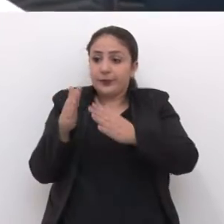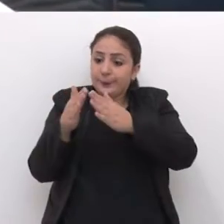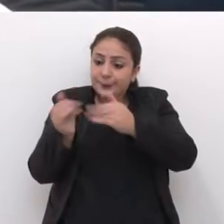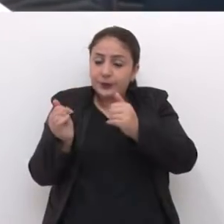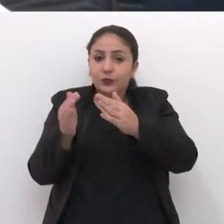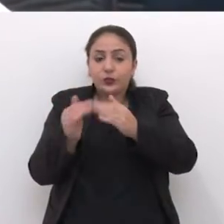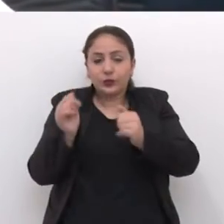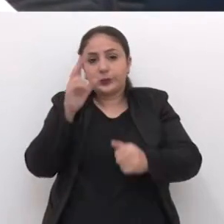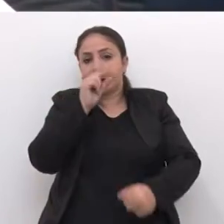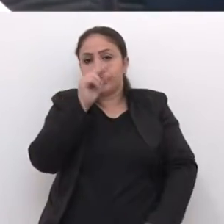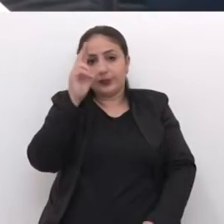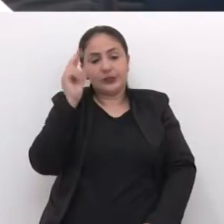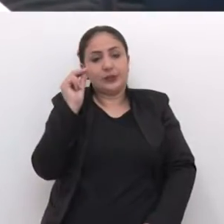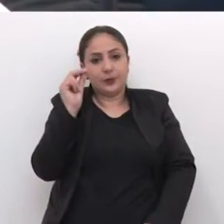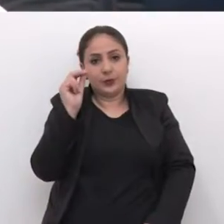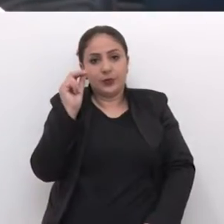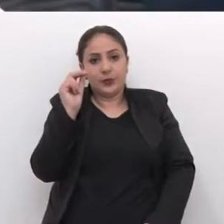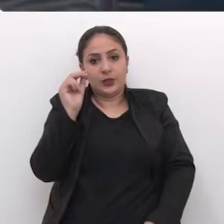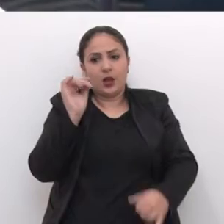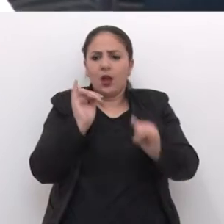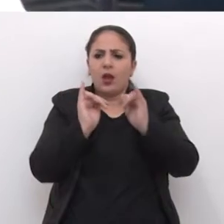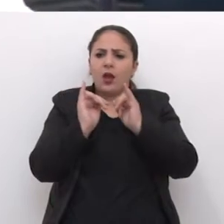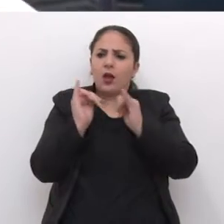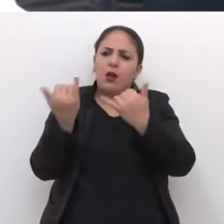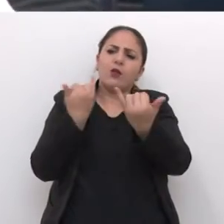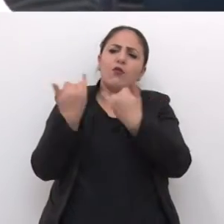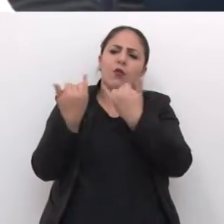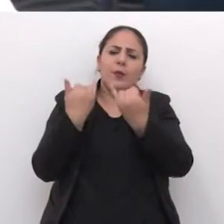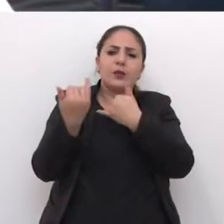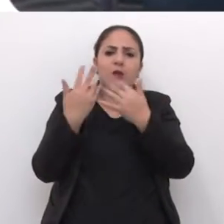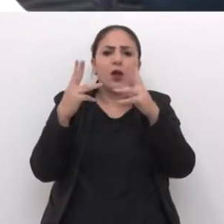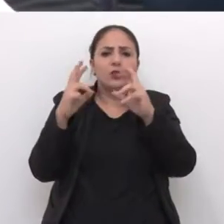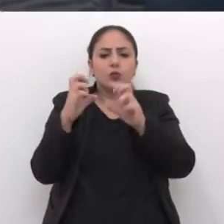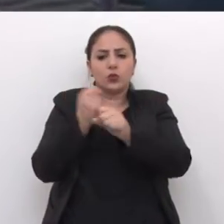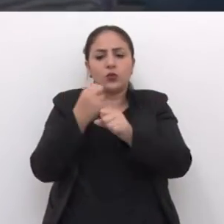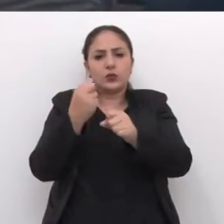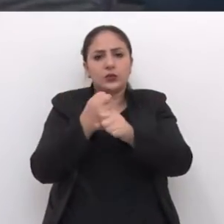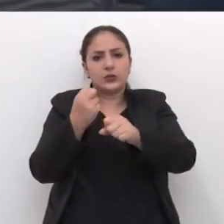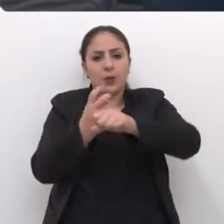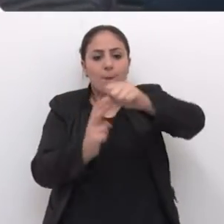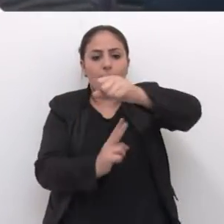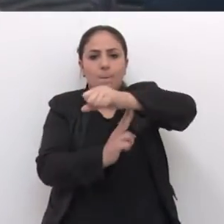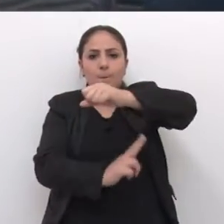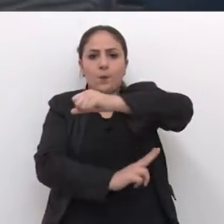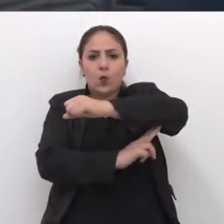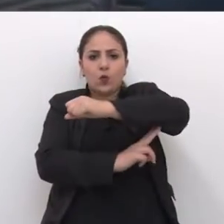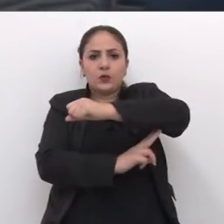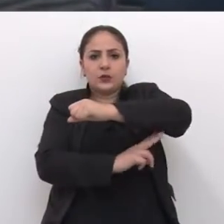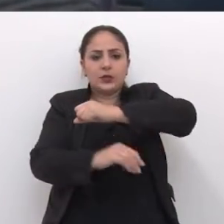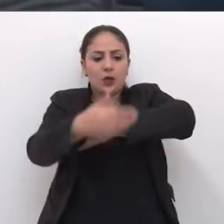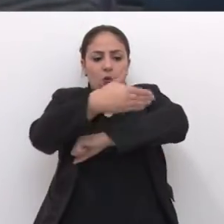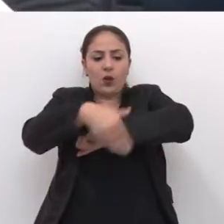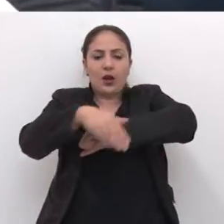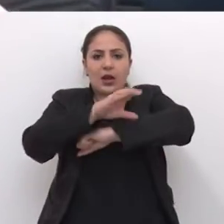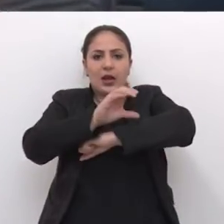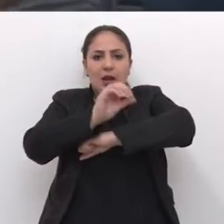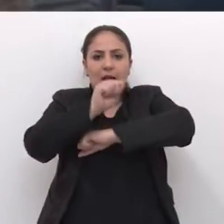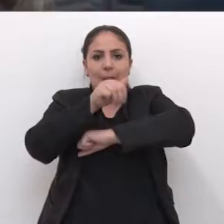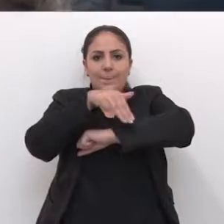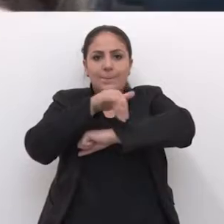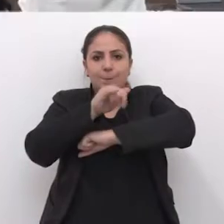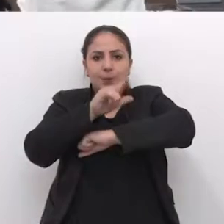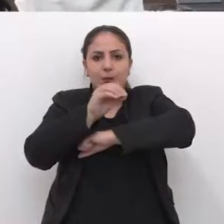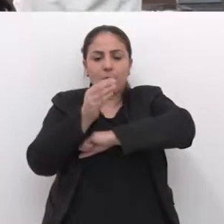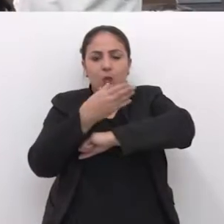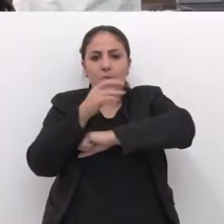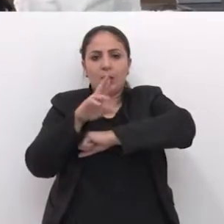ano passado, ele solicita do Poder Executivo informações sobre a construção de uma ponte na rua Camilo